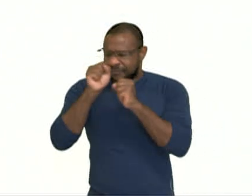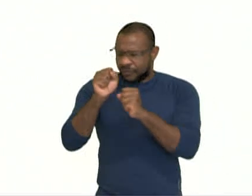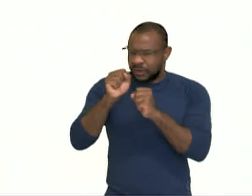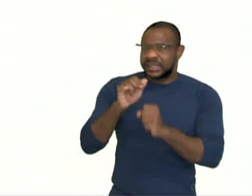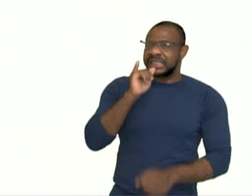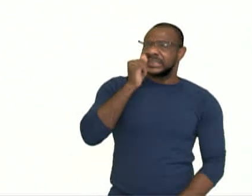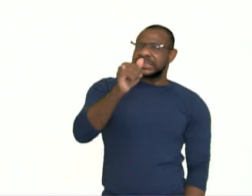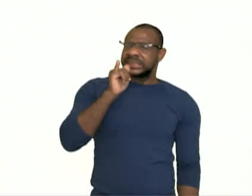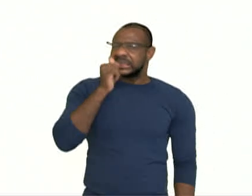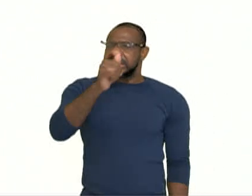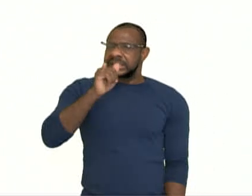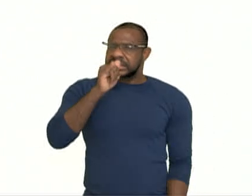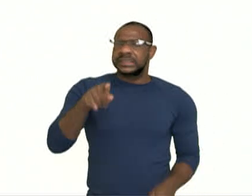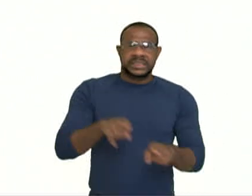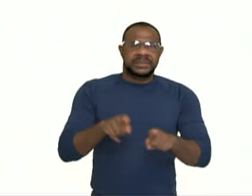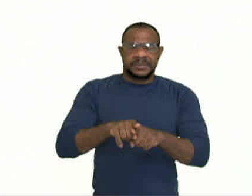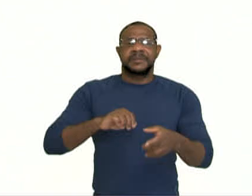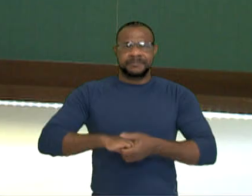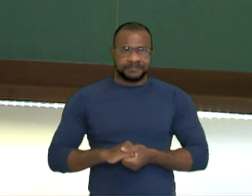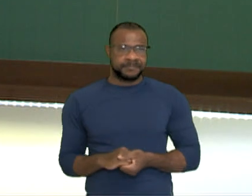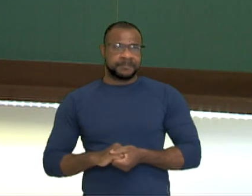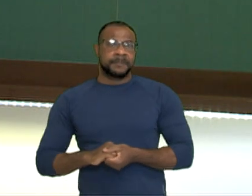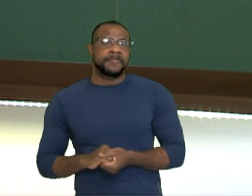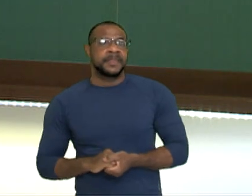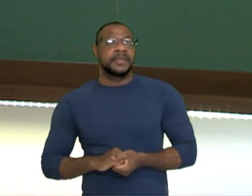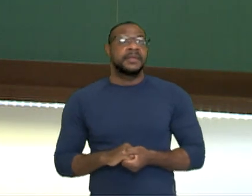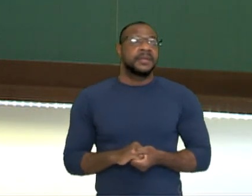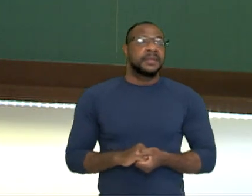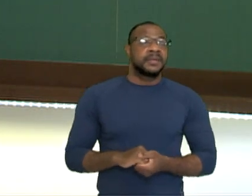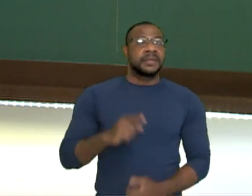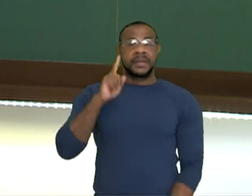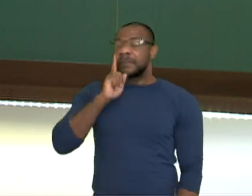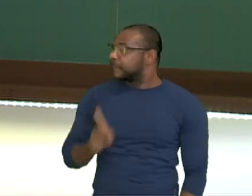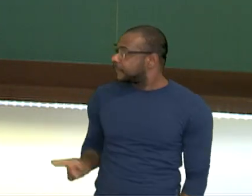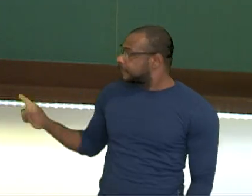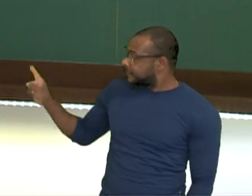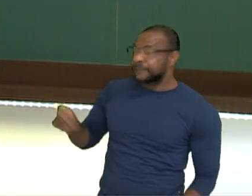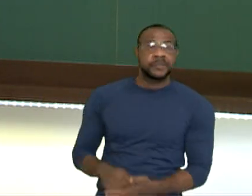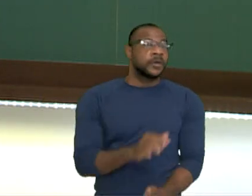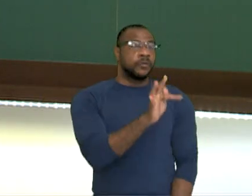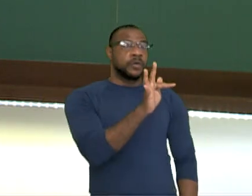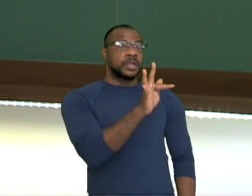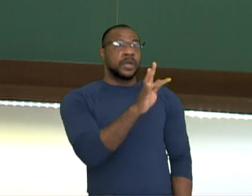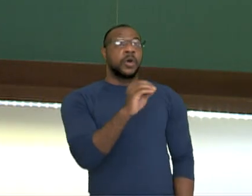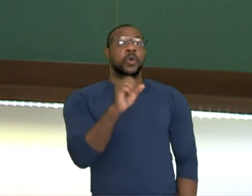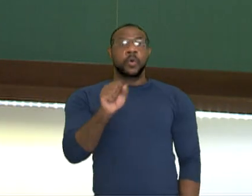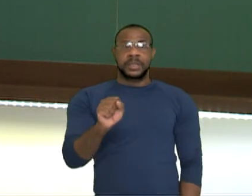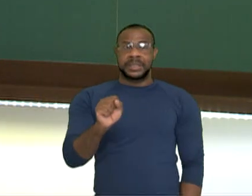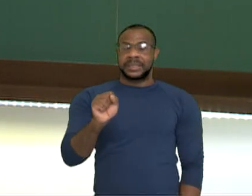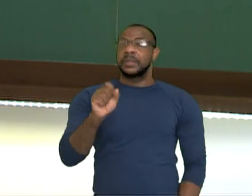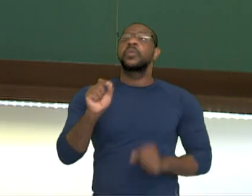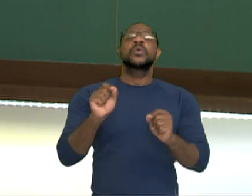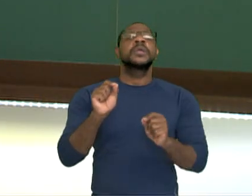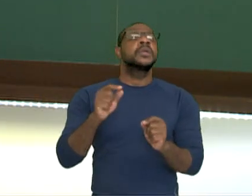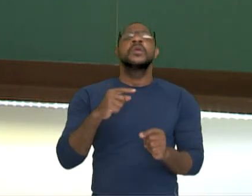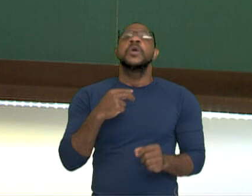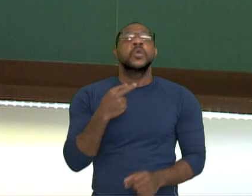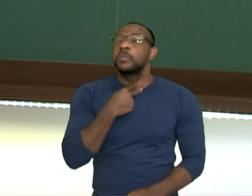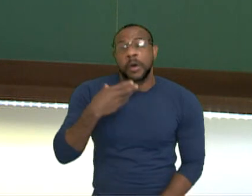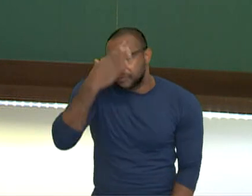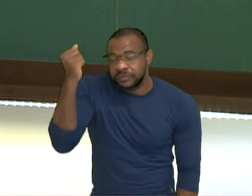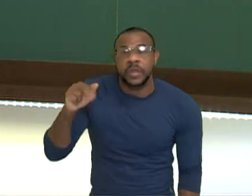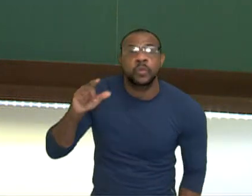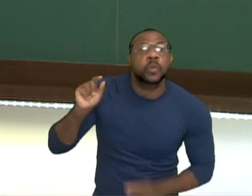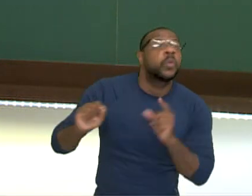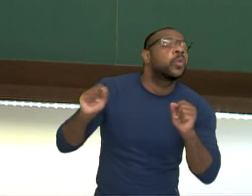corrente elétrica em um circuito, por exemplo, né? Aqui na função cosseno, o que a gente não deve esquecer nunca?